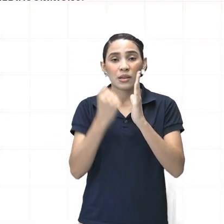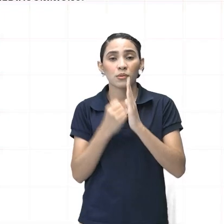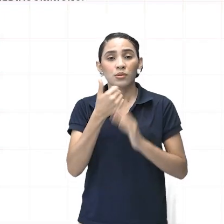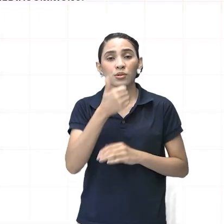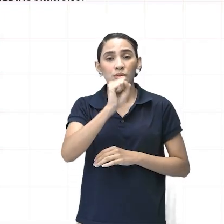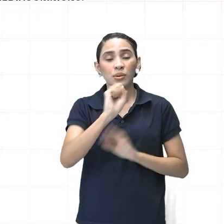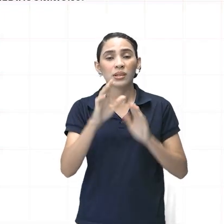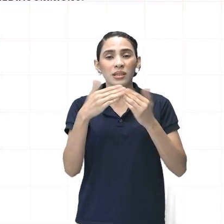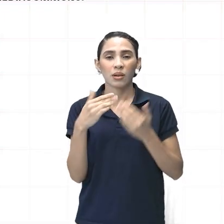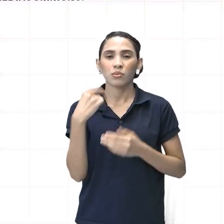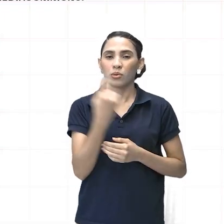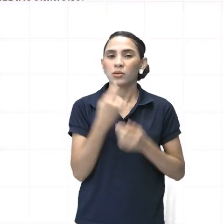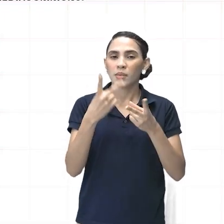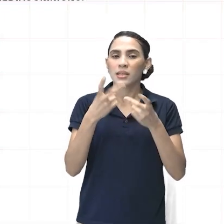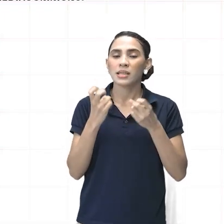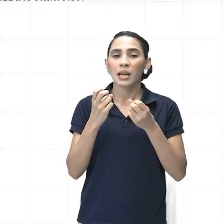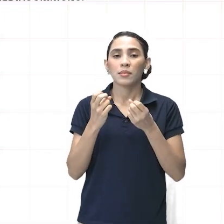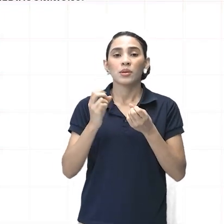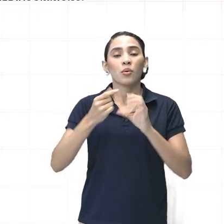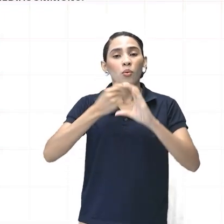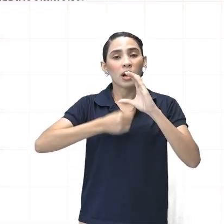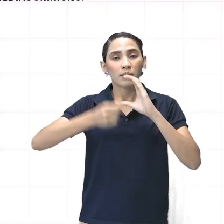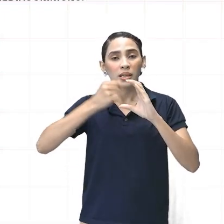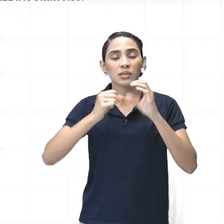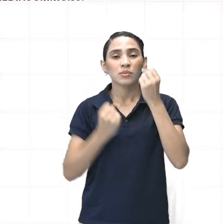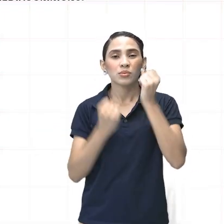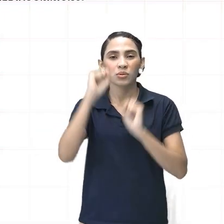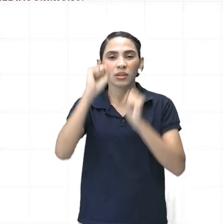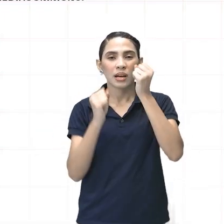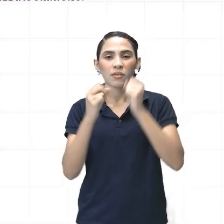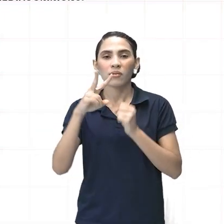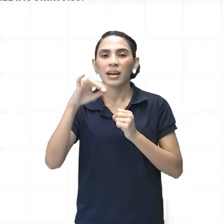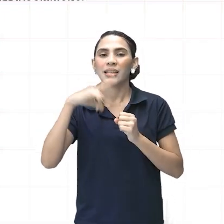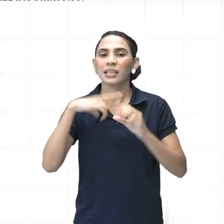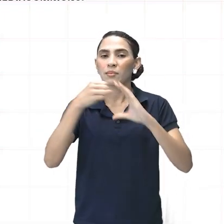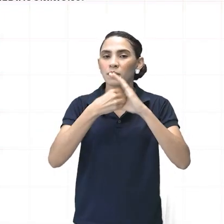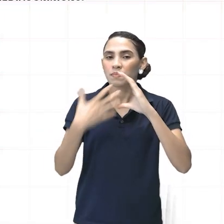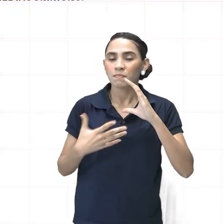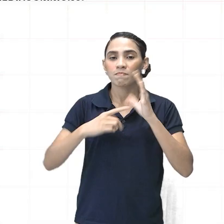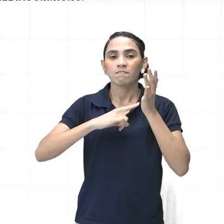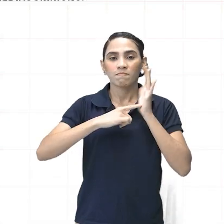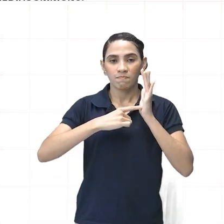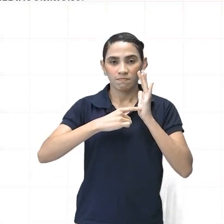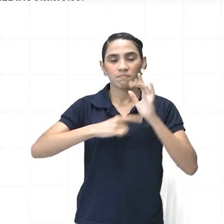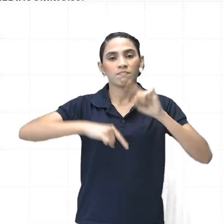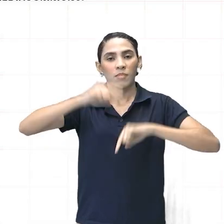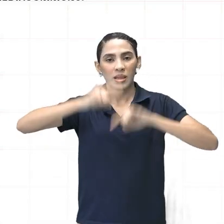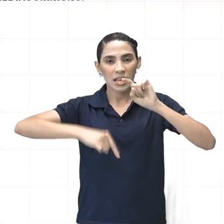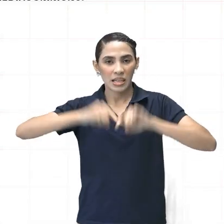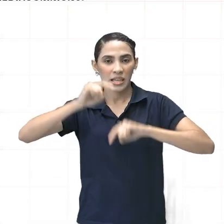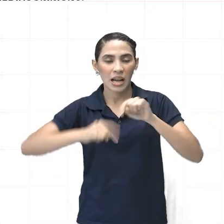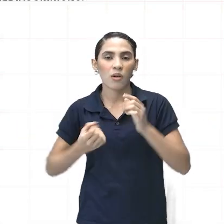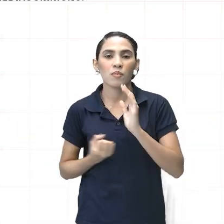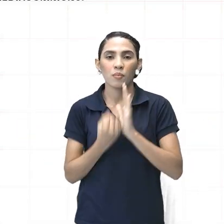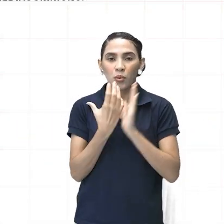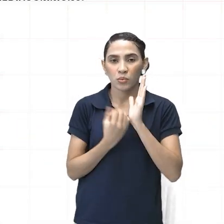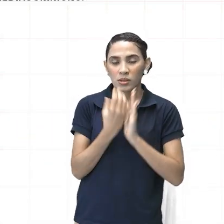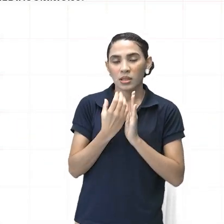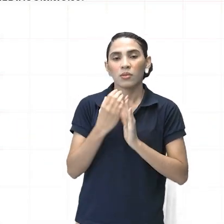que o capitalismo industrial ele vai estar caracterizado, né, pela mecanização dos produtos, da produção que